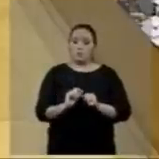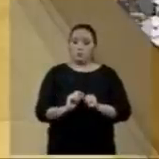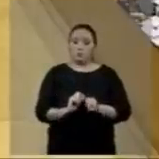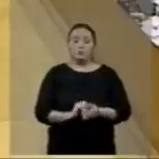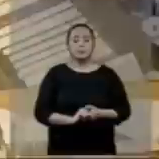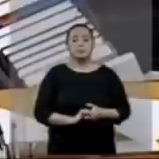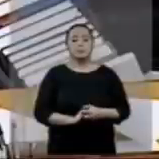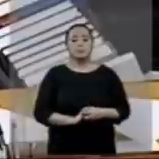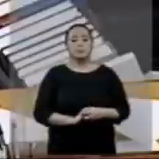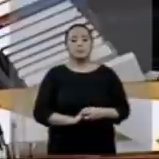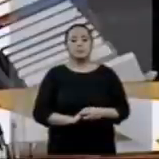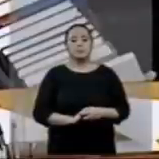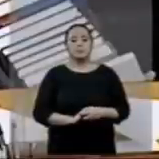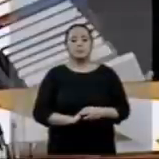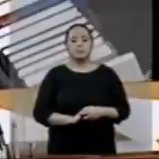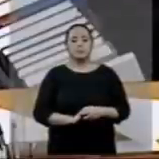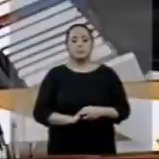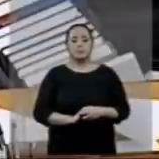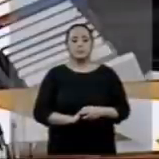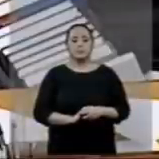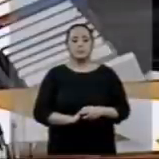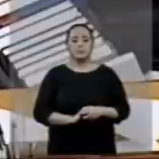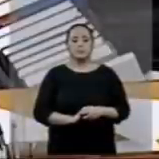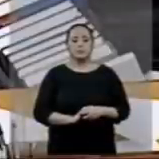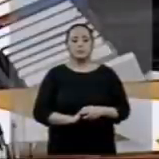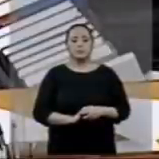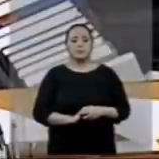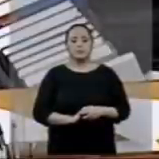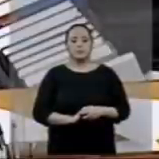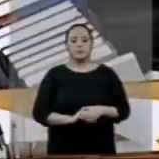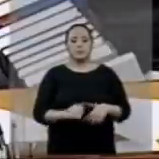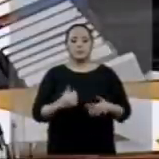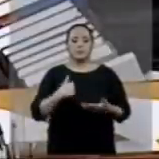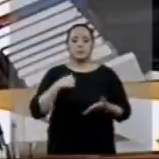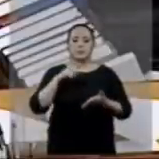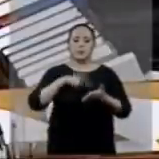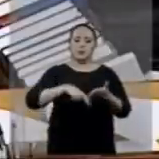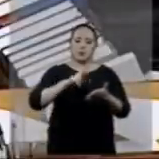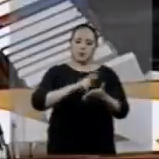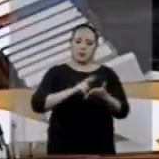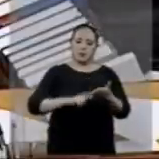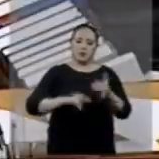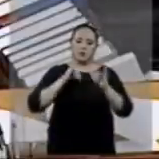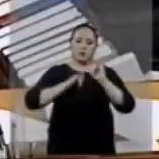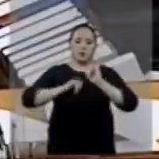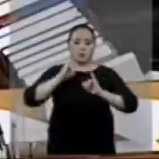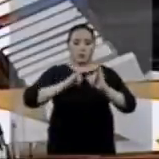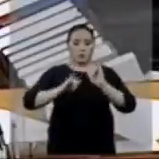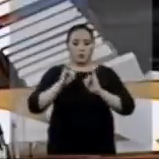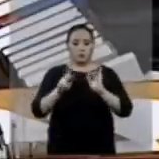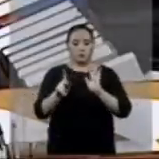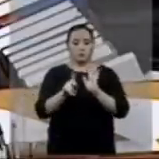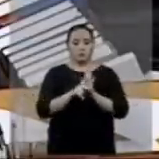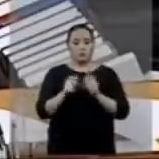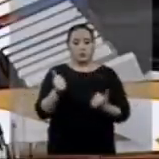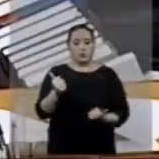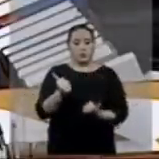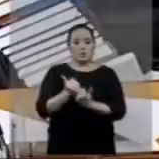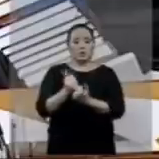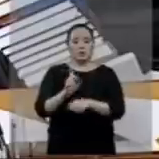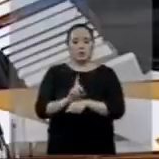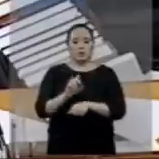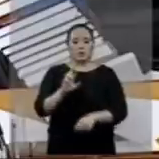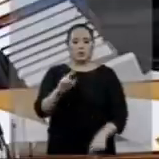não. Estou adotando como relatório informações prestadas pelo assessor